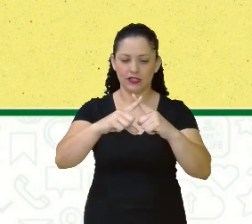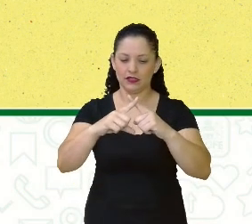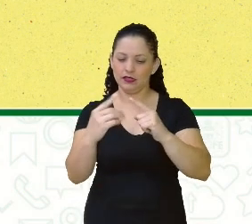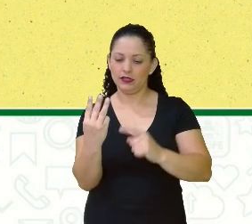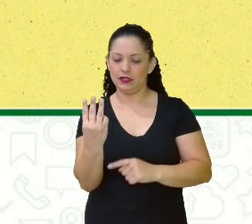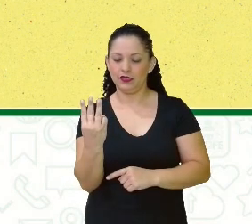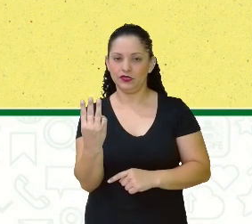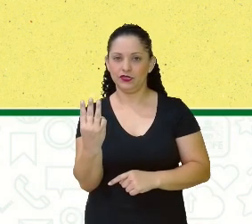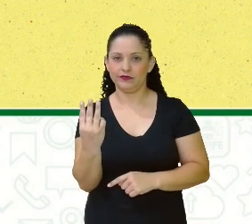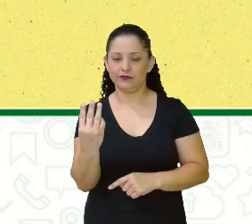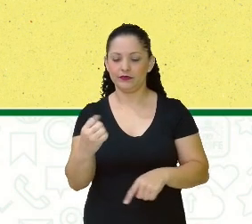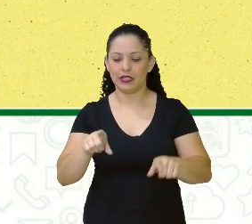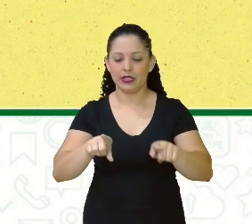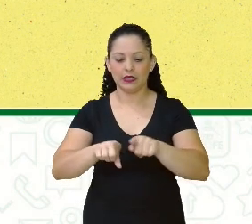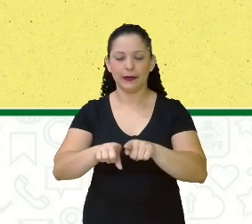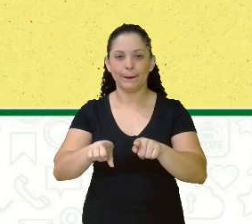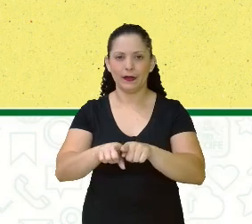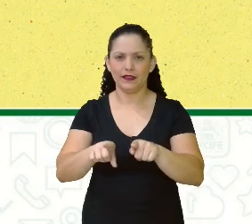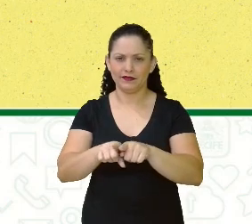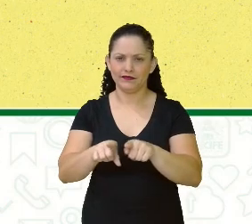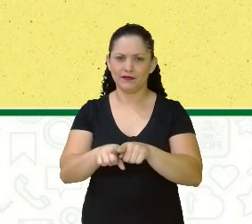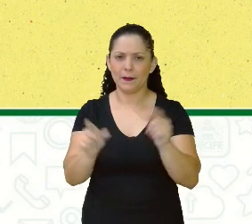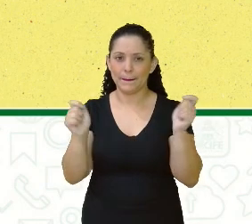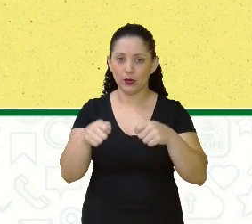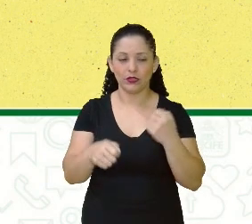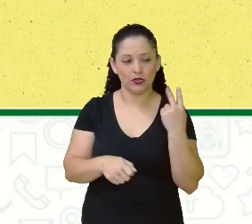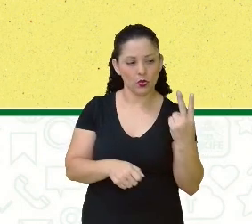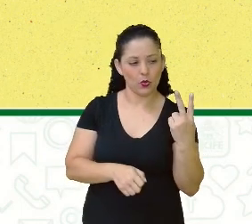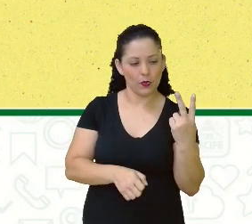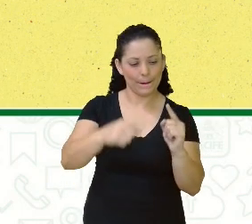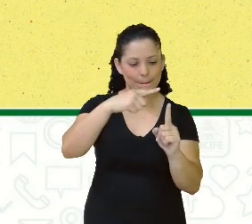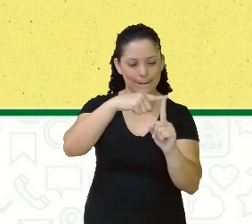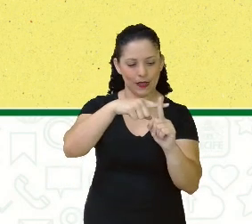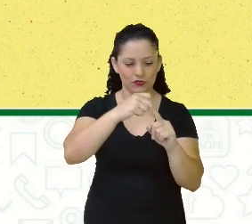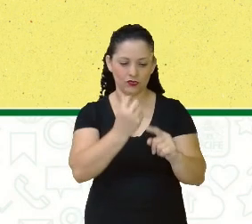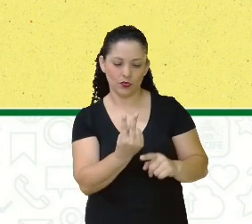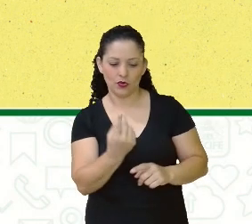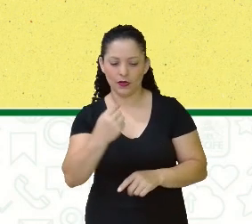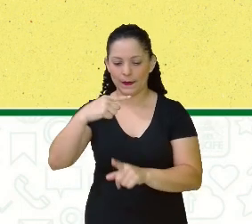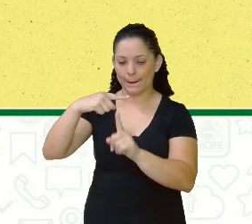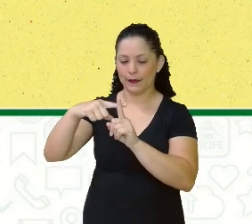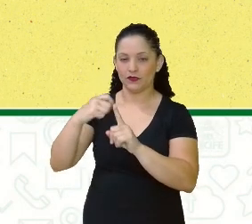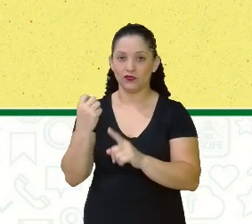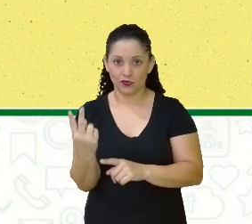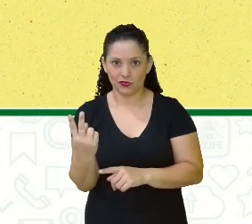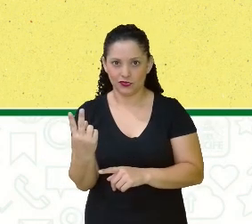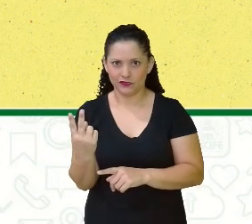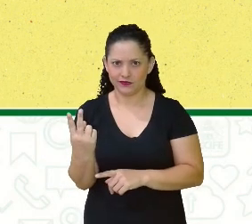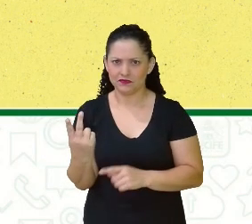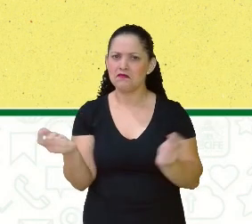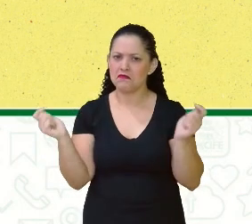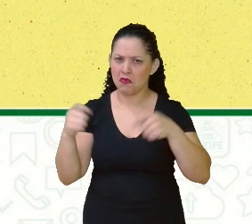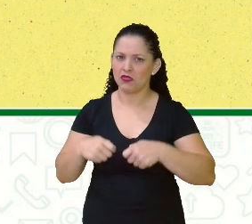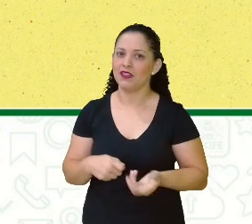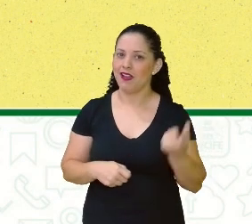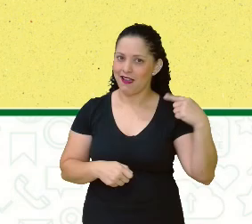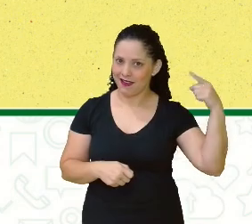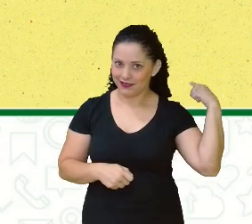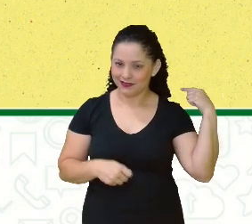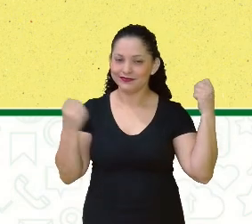né? Também pode ser escrito 2 mais 2 mais 2. Lembram isso? Eu falei isso para vocês na aula